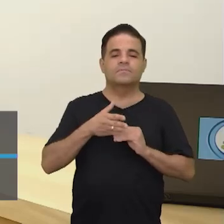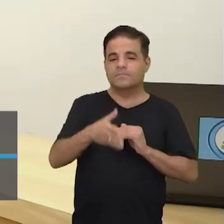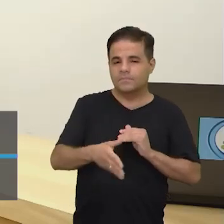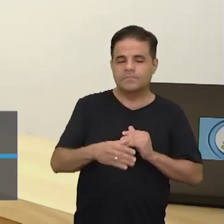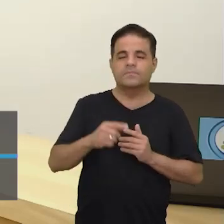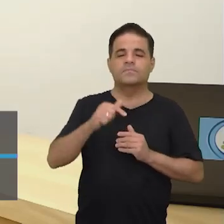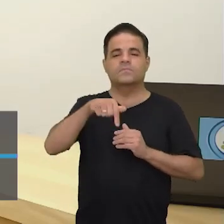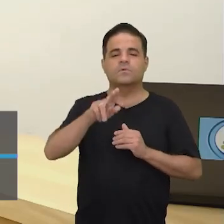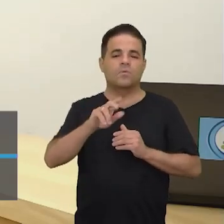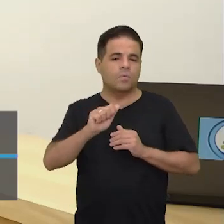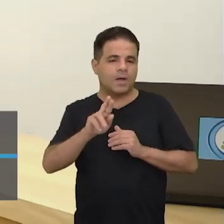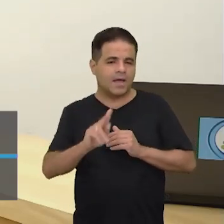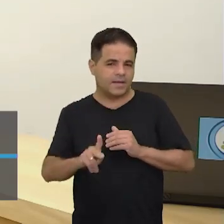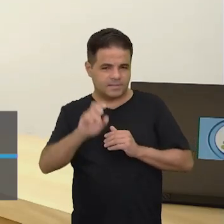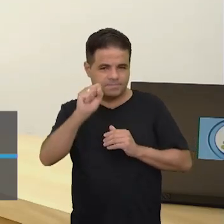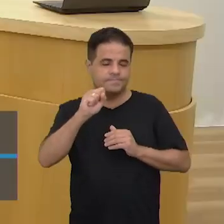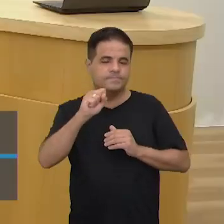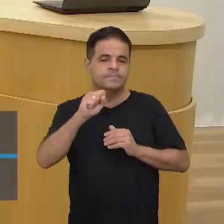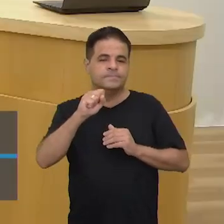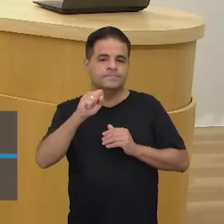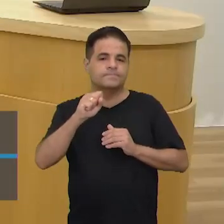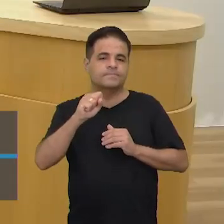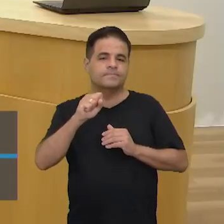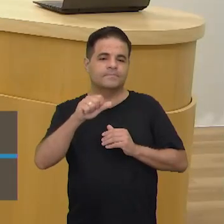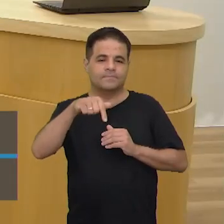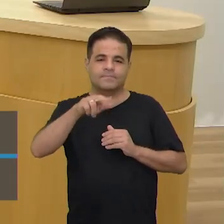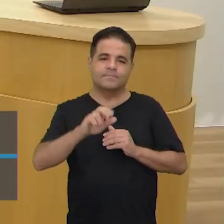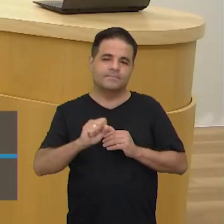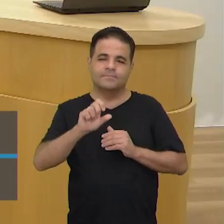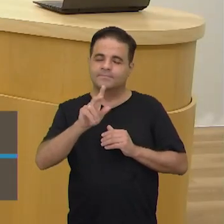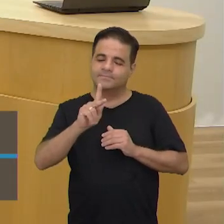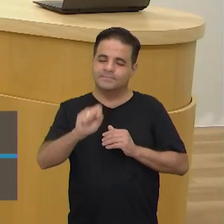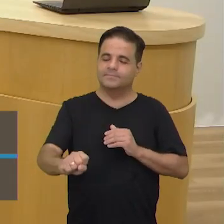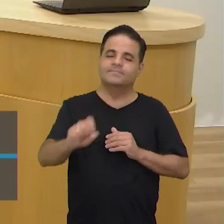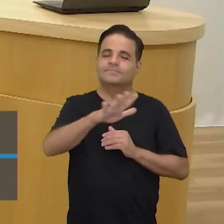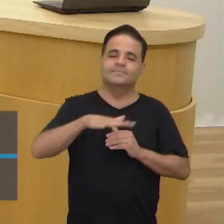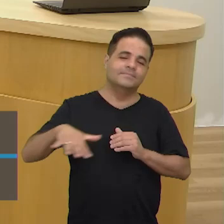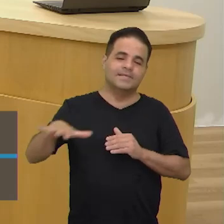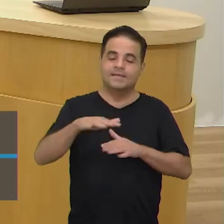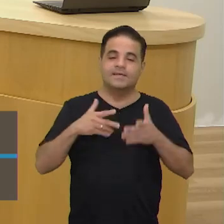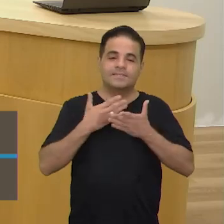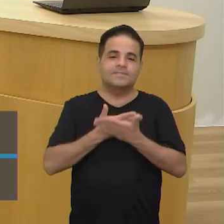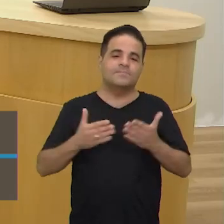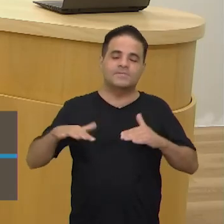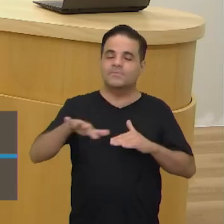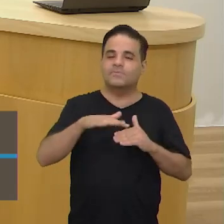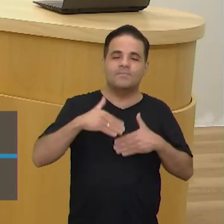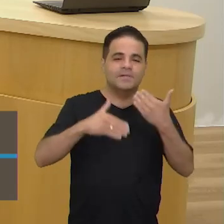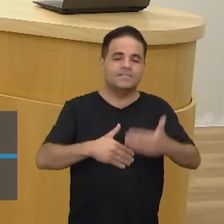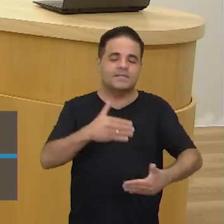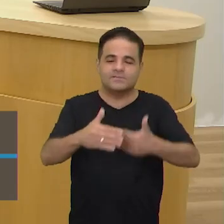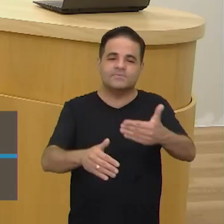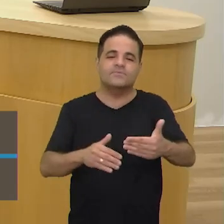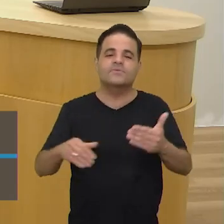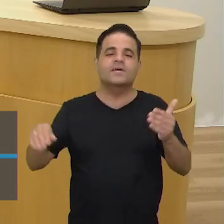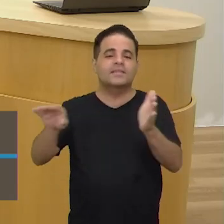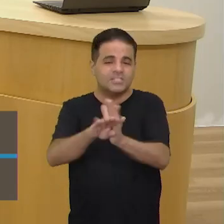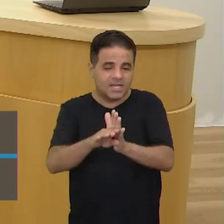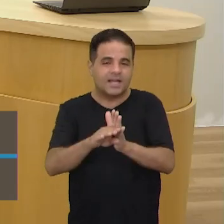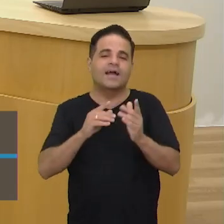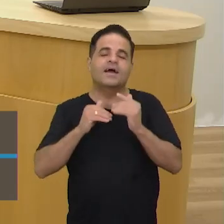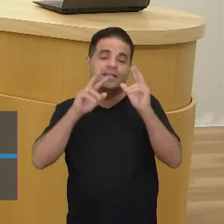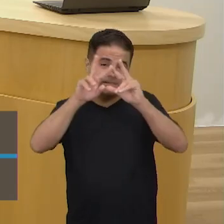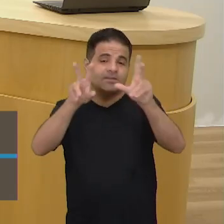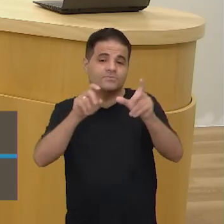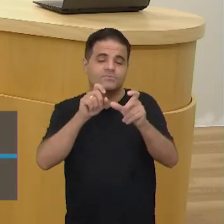Dos quarks, como foi descoberto os quarks, né? Como foi aí o caminho a trajetória do cientista até chegar no quark, né?